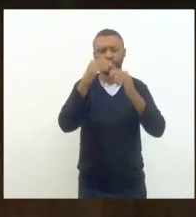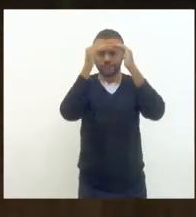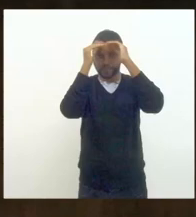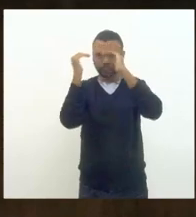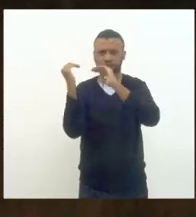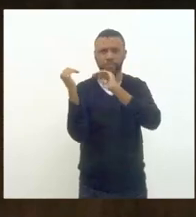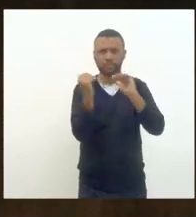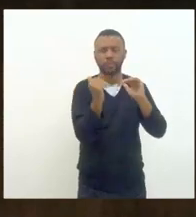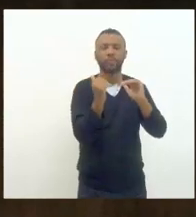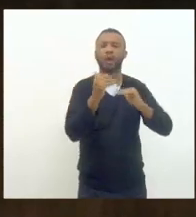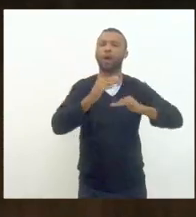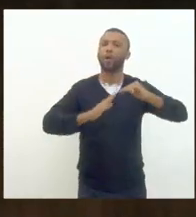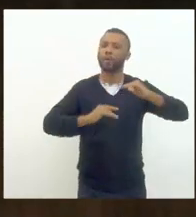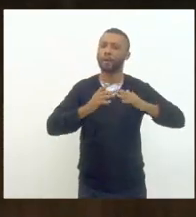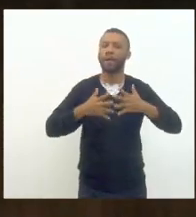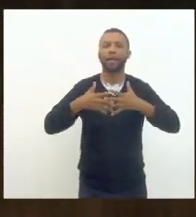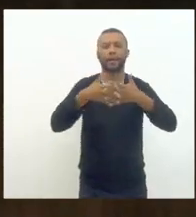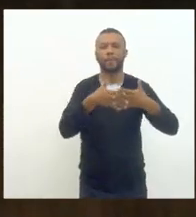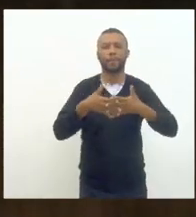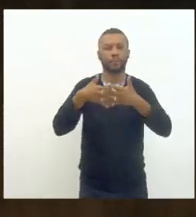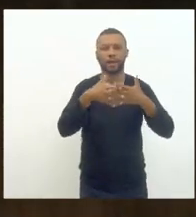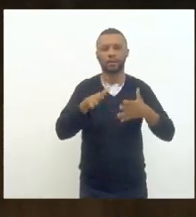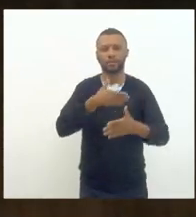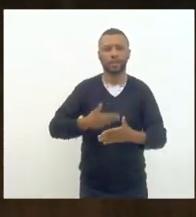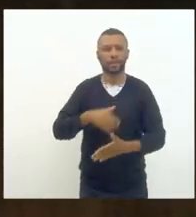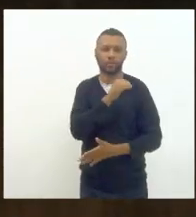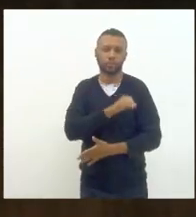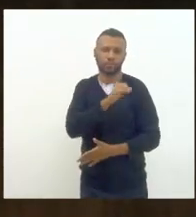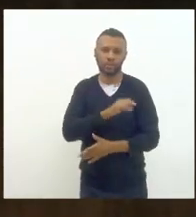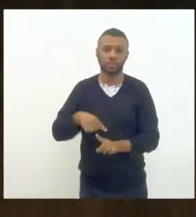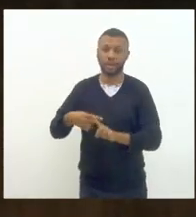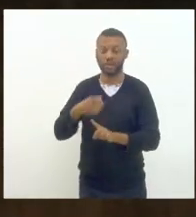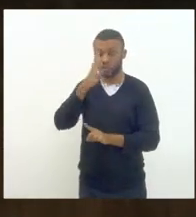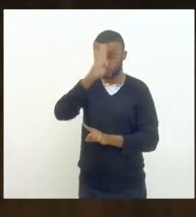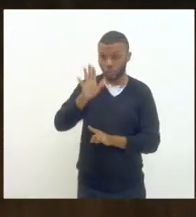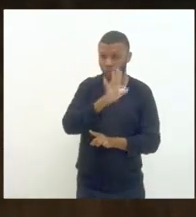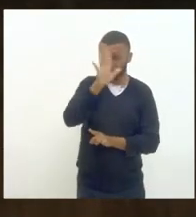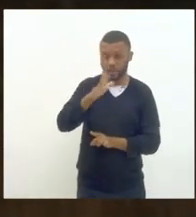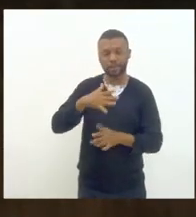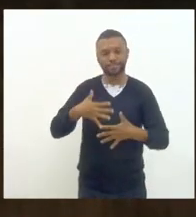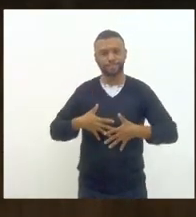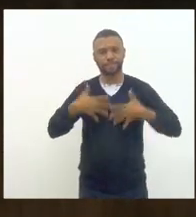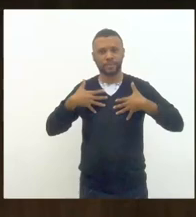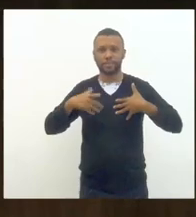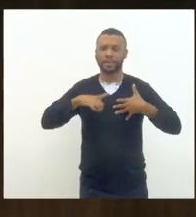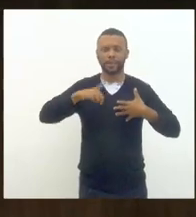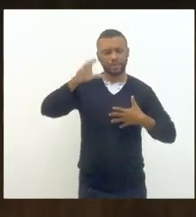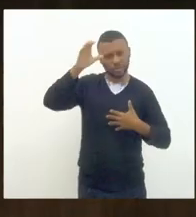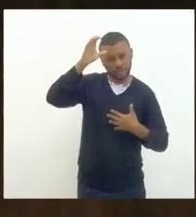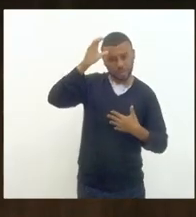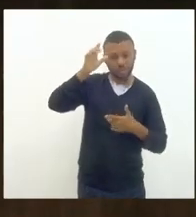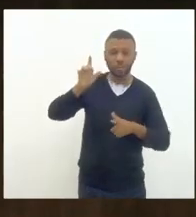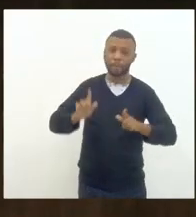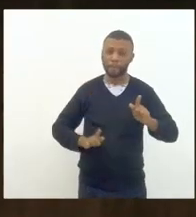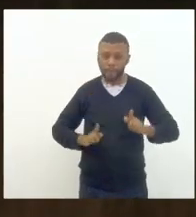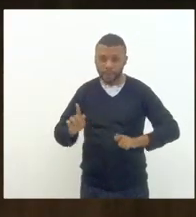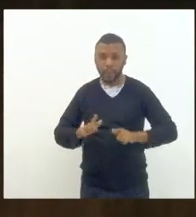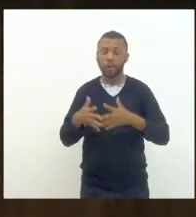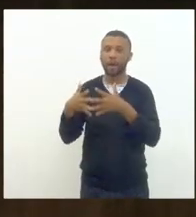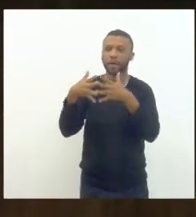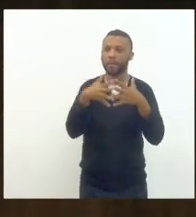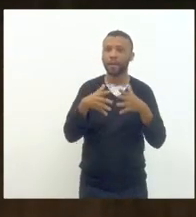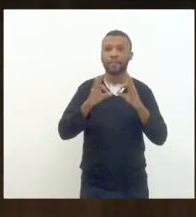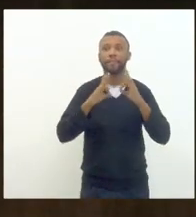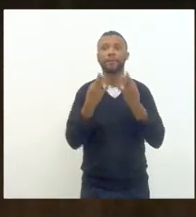respeitos a todos os caminhoneiros do estado do Rio e do Brasil. Eu tenho a satisfação de ter tio caminhoneiro, primo, a família